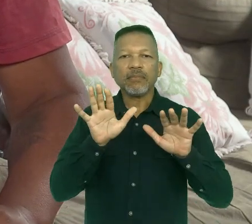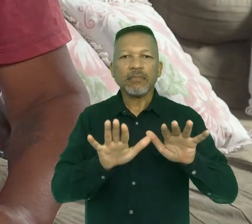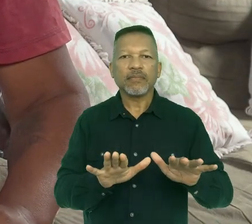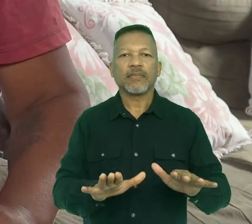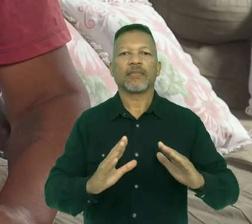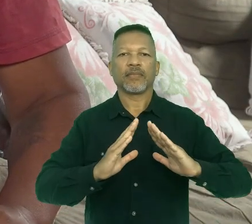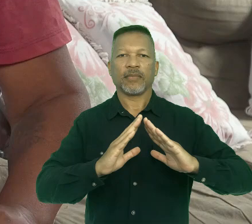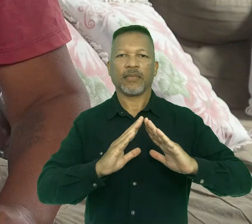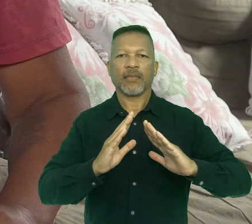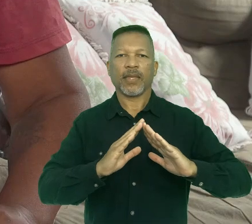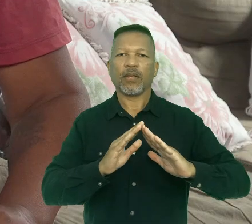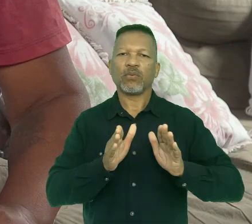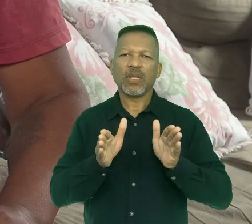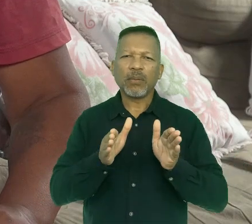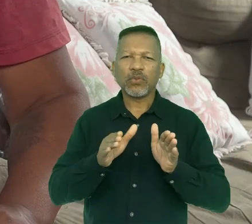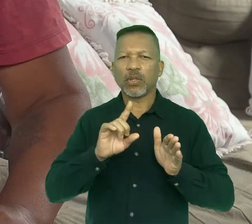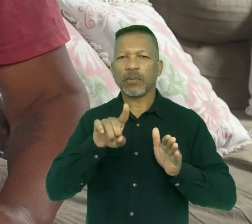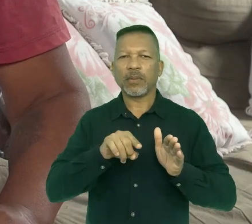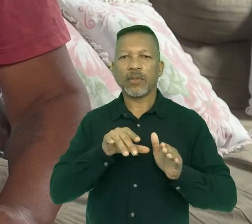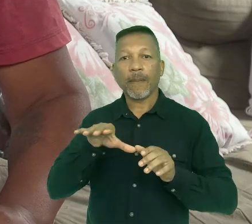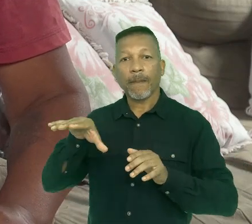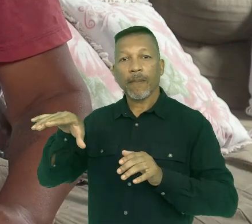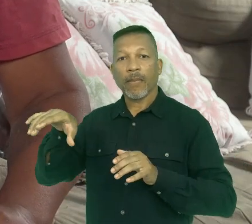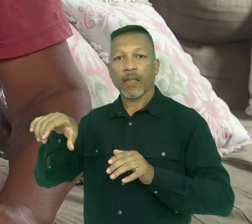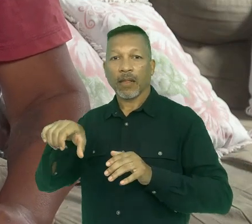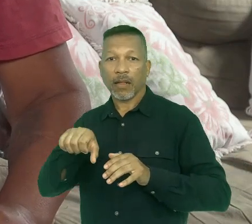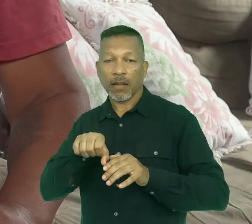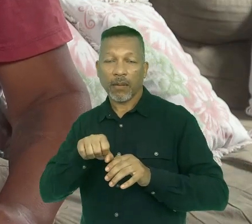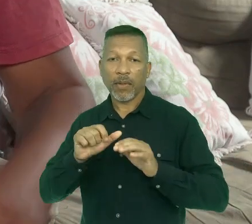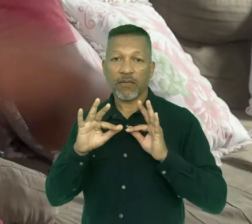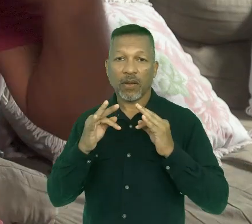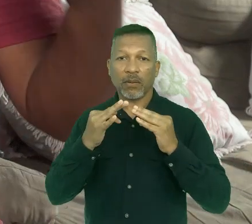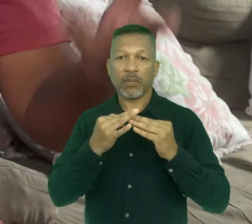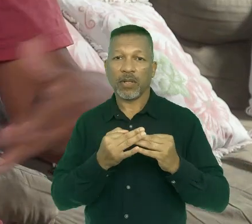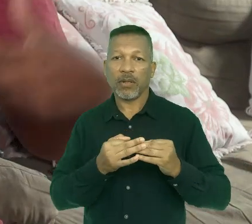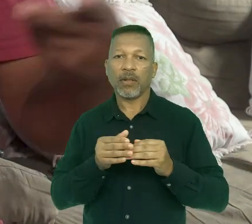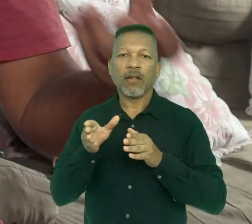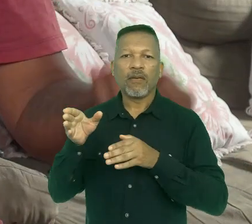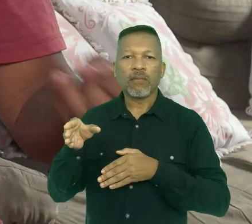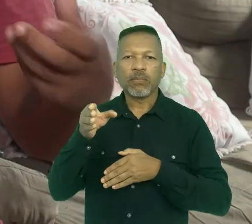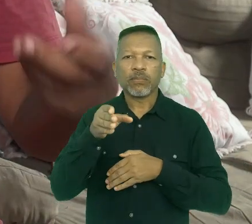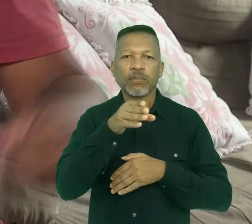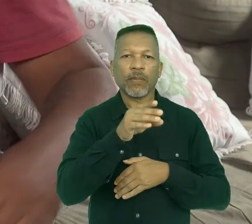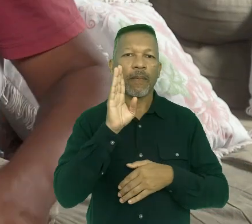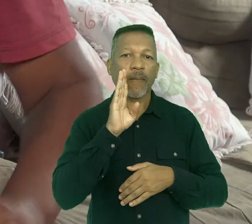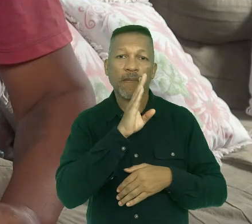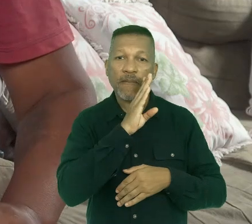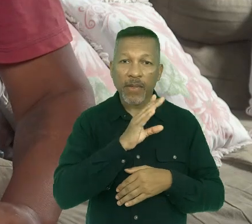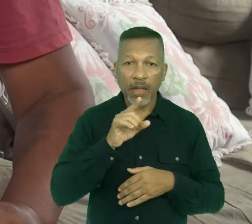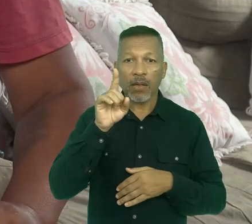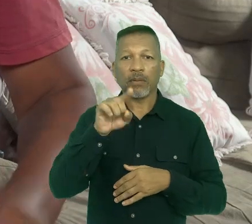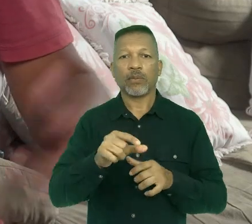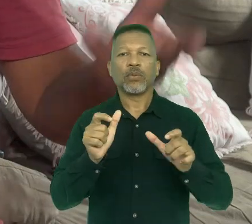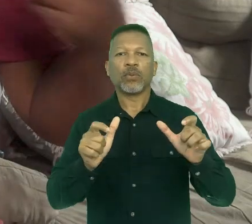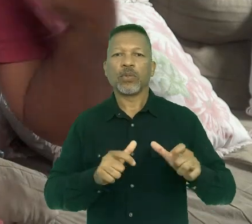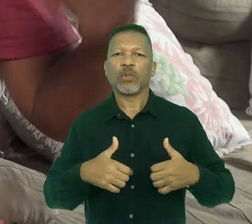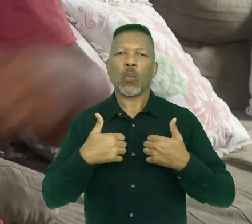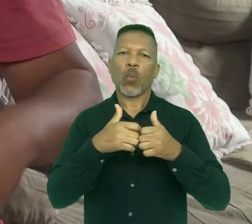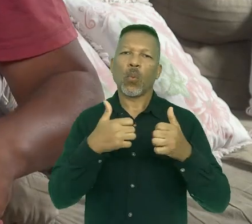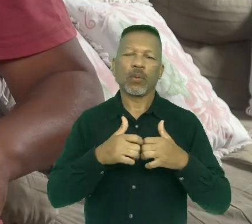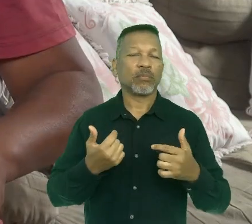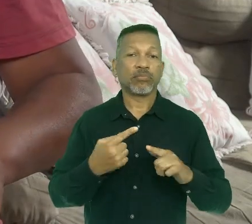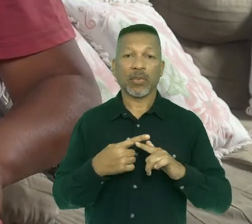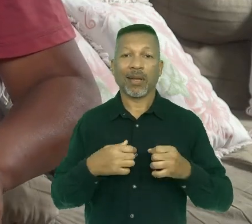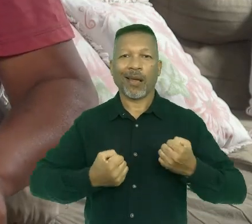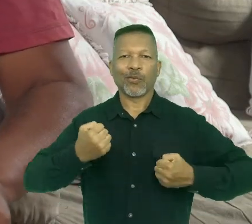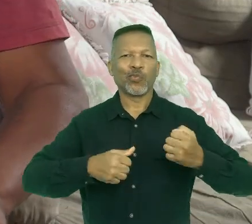E eu fiquei um tempo na casa dele, mas pouco tempo, até buscar a família. E ele me levava de bar em bar para mostrar os lugares, onde que tinha, de ônibus, na época a